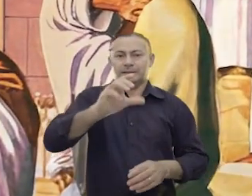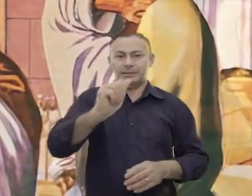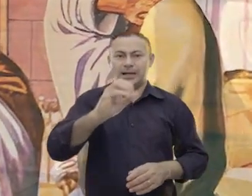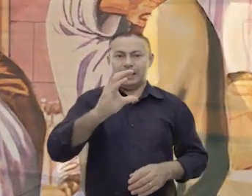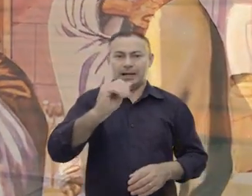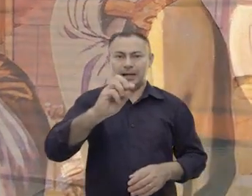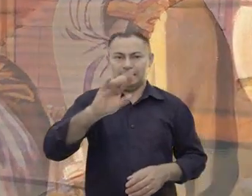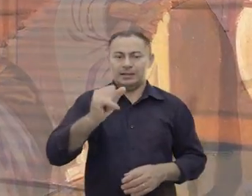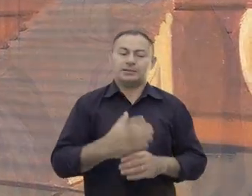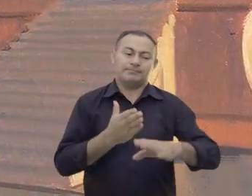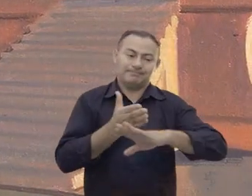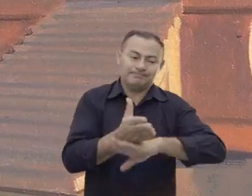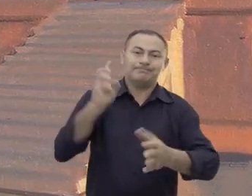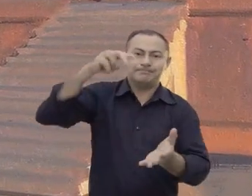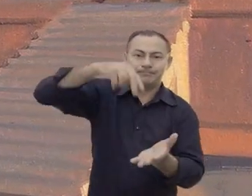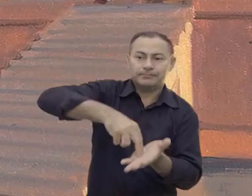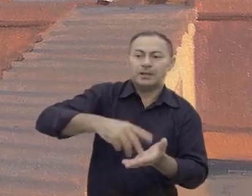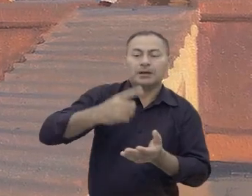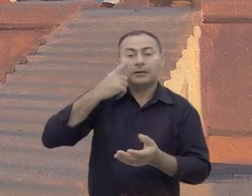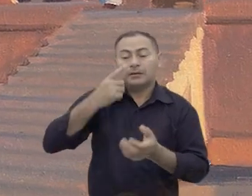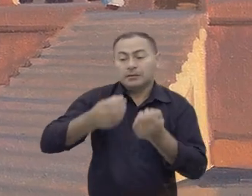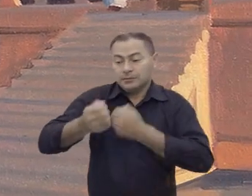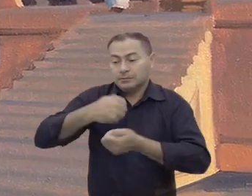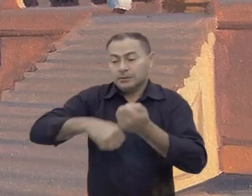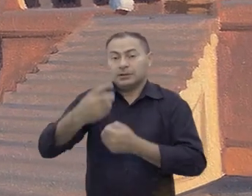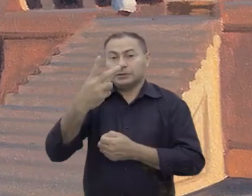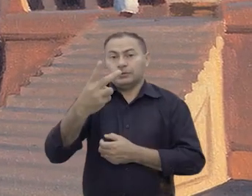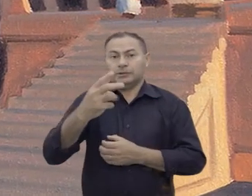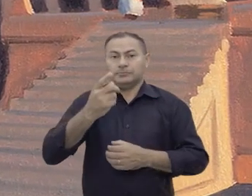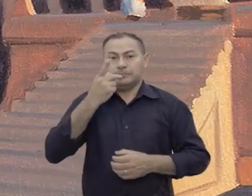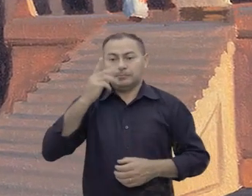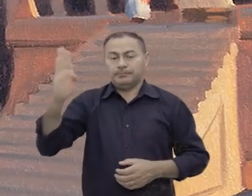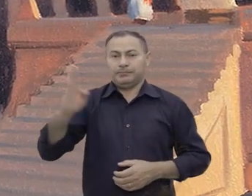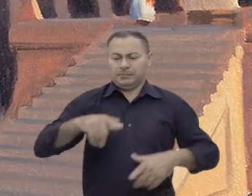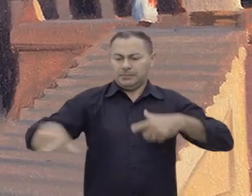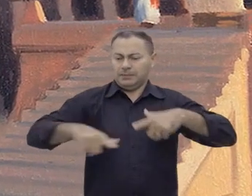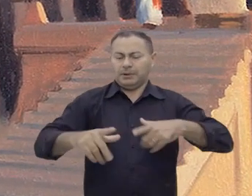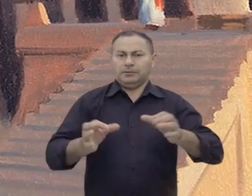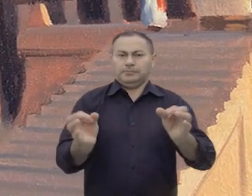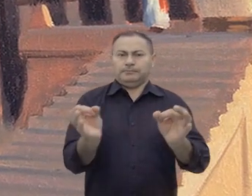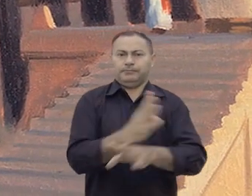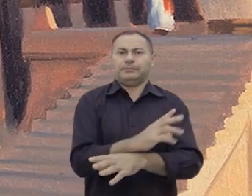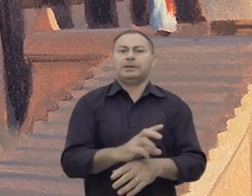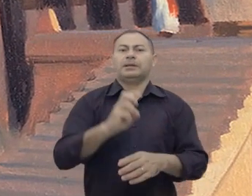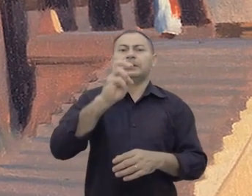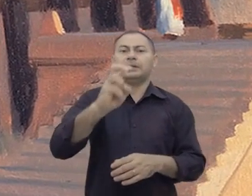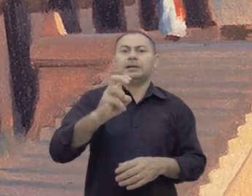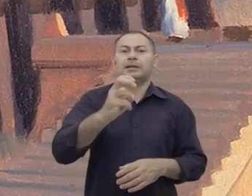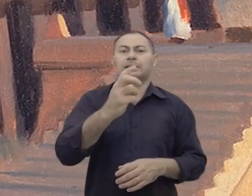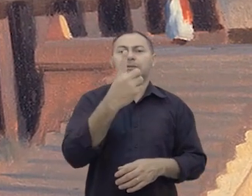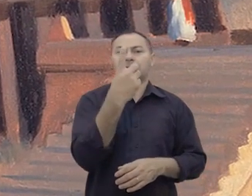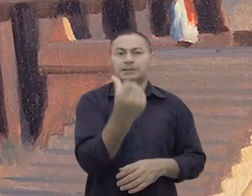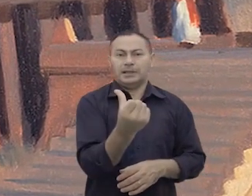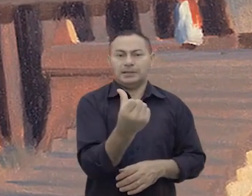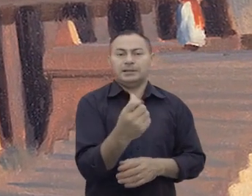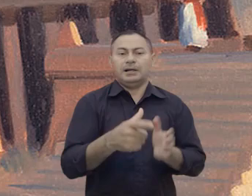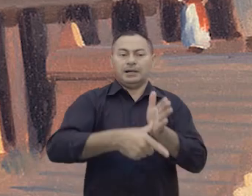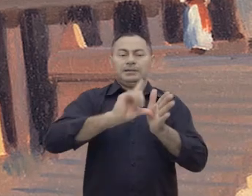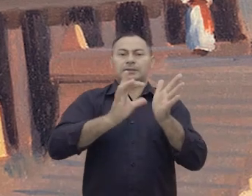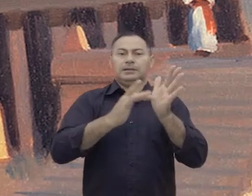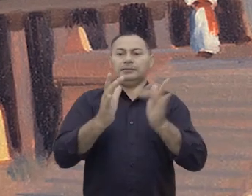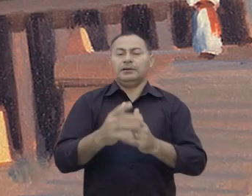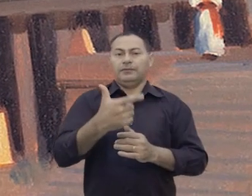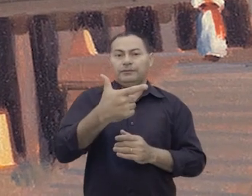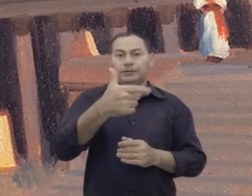cena. Graças em grande parte à ministração desses 2 profetas, o trabalho foi finalizado em 516